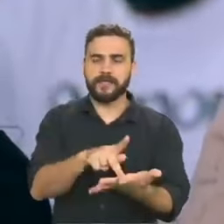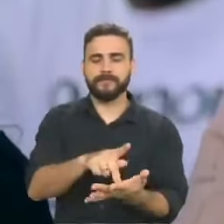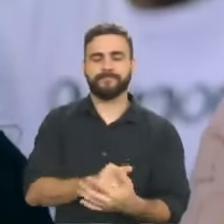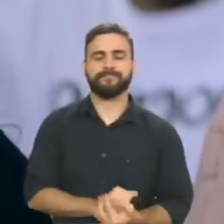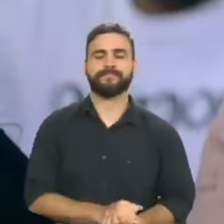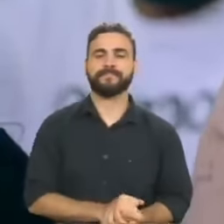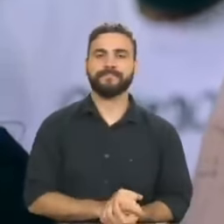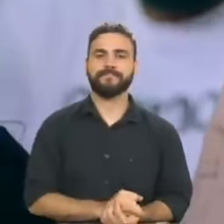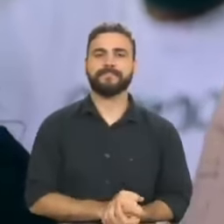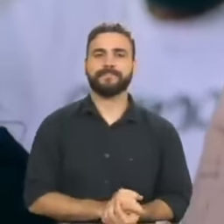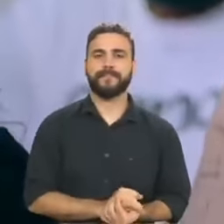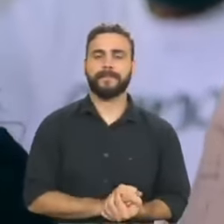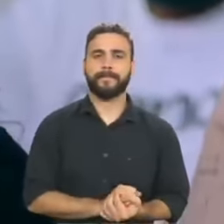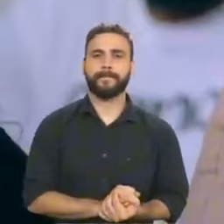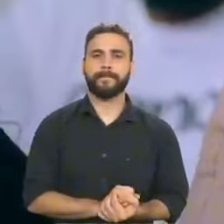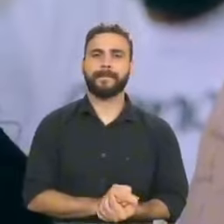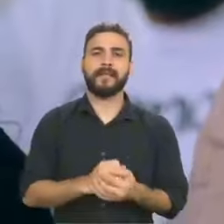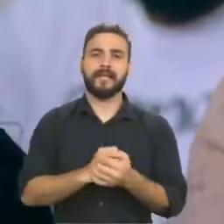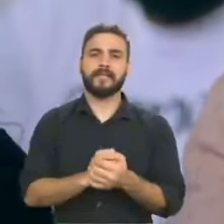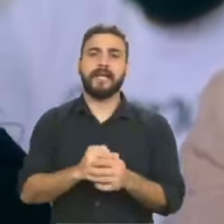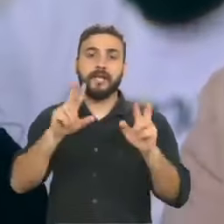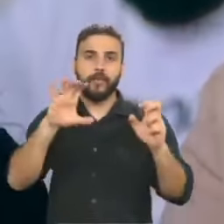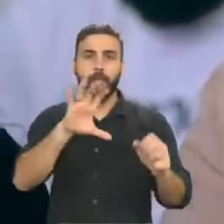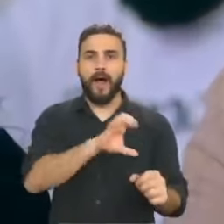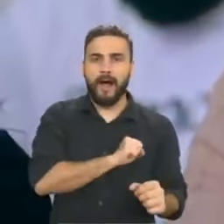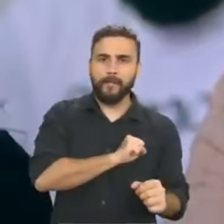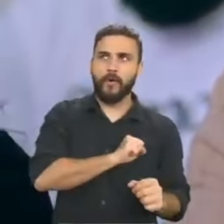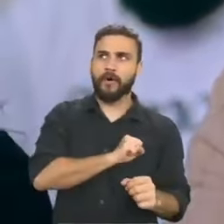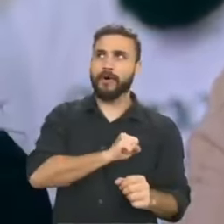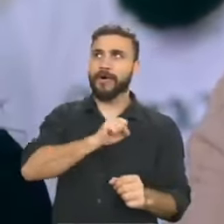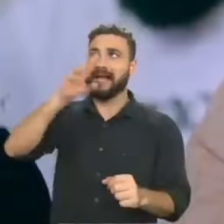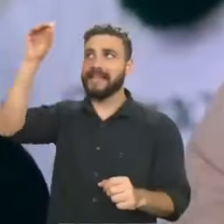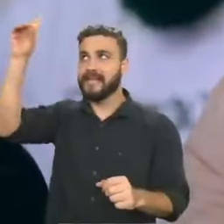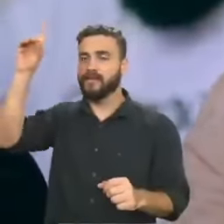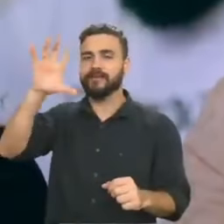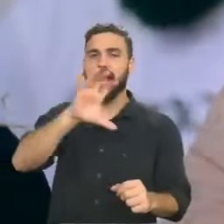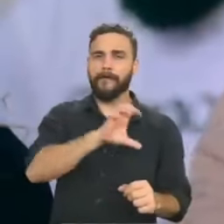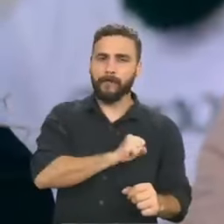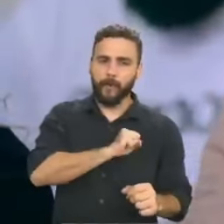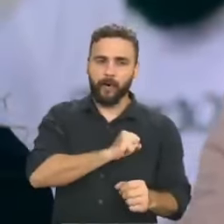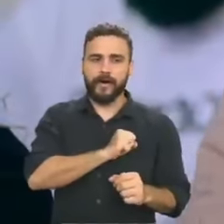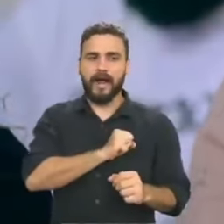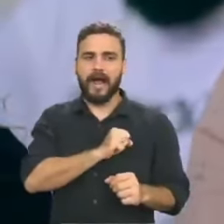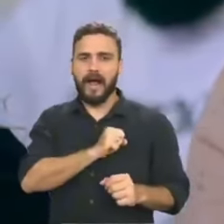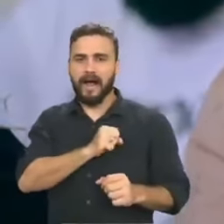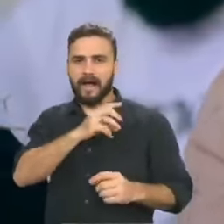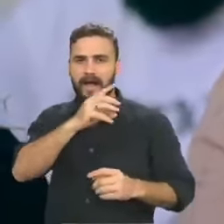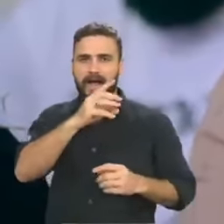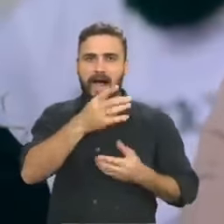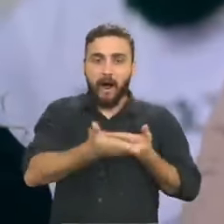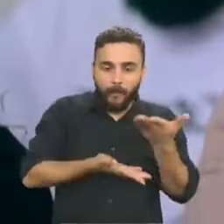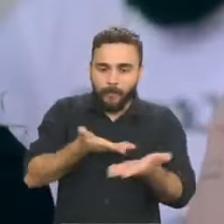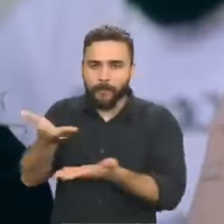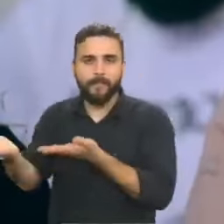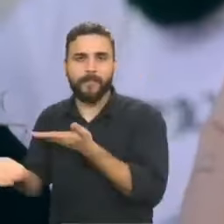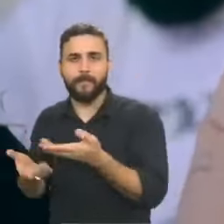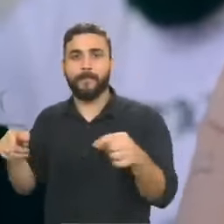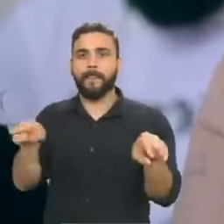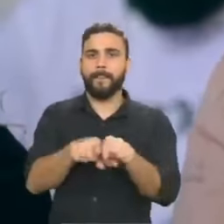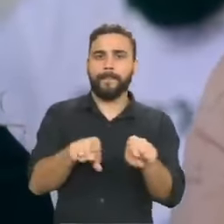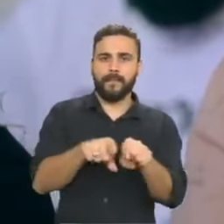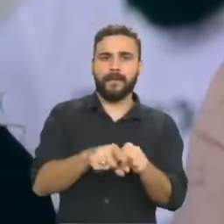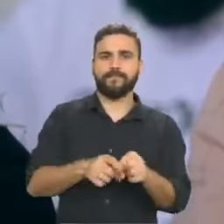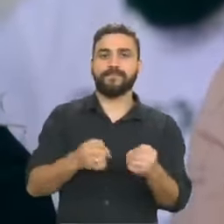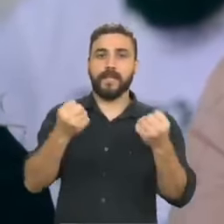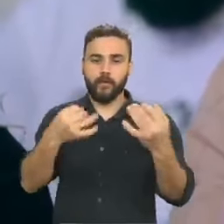Mazzoni falou, foi o próprio Jesus que emendou. O amar a Deus e amar ao próximo. Parábola do bom samaritano. O grande diferencial